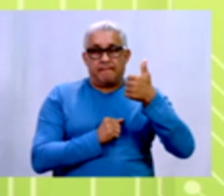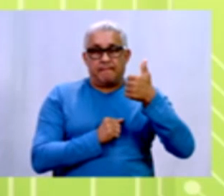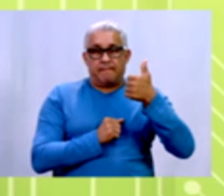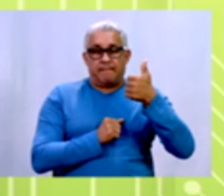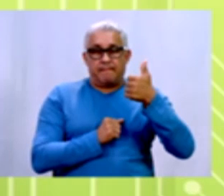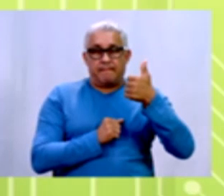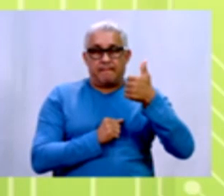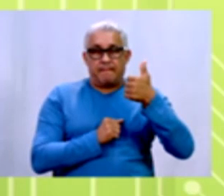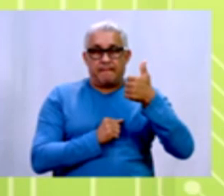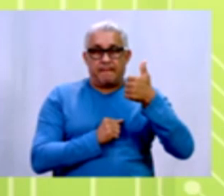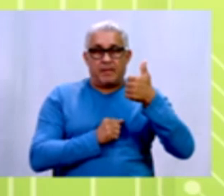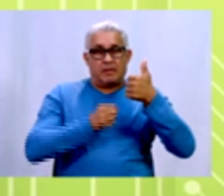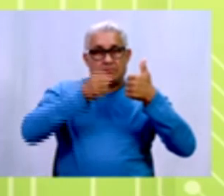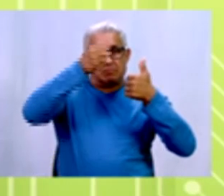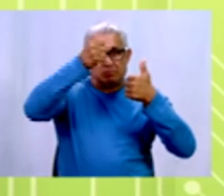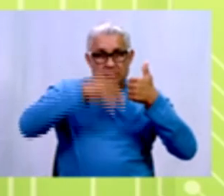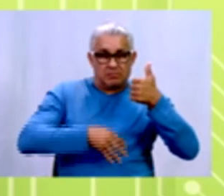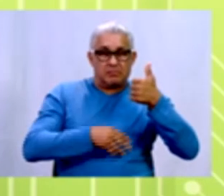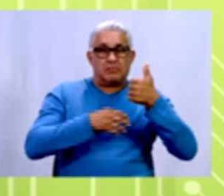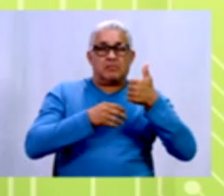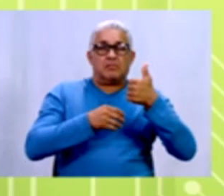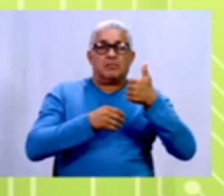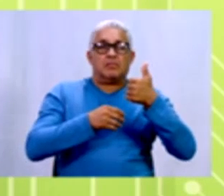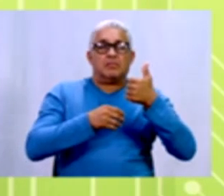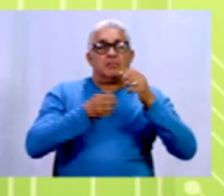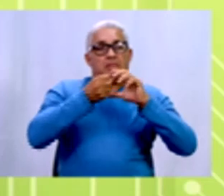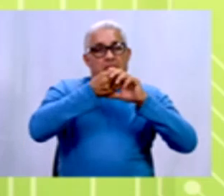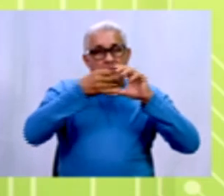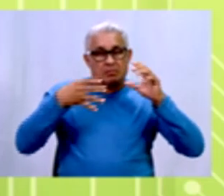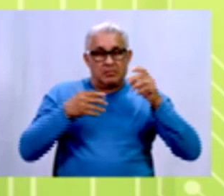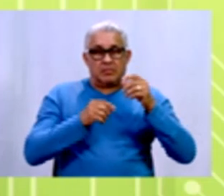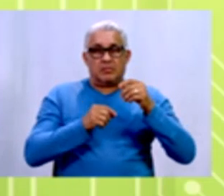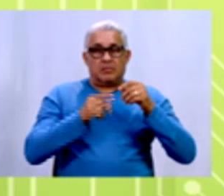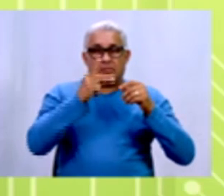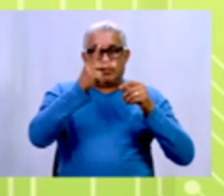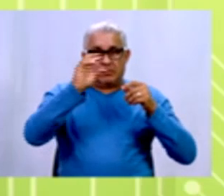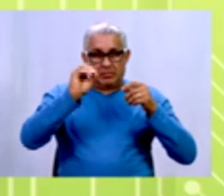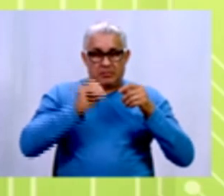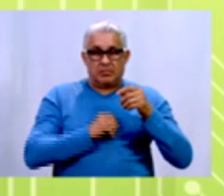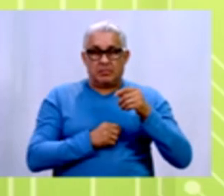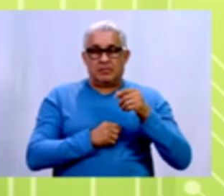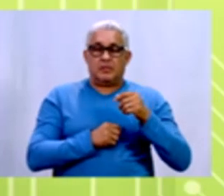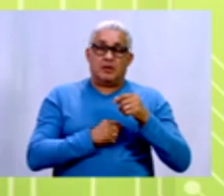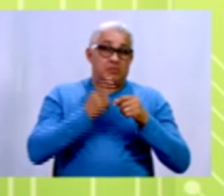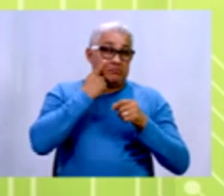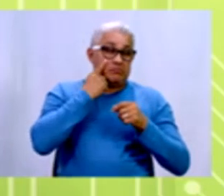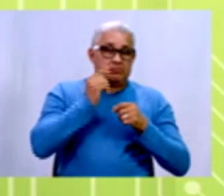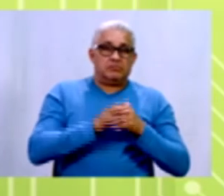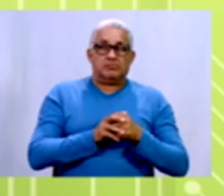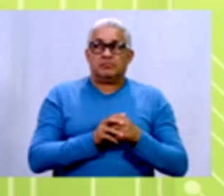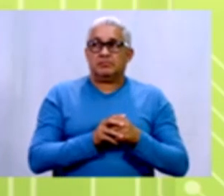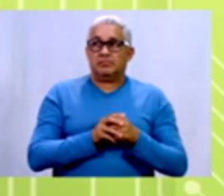identificar as atribuições, 3 atribuições do PO. Né? Então vamos ver aqui.